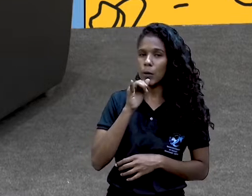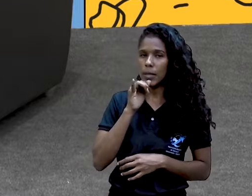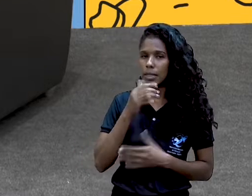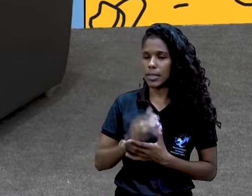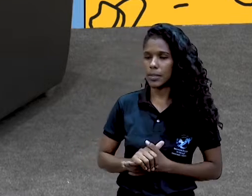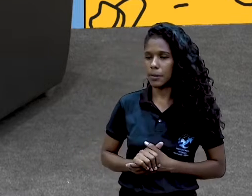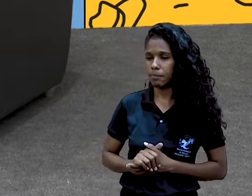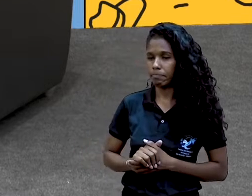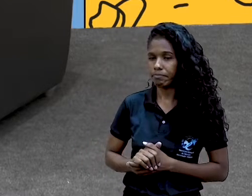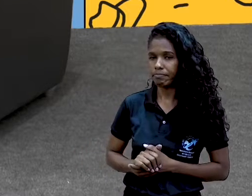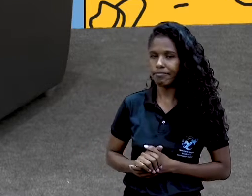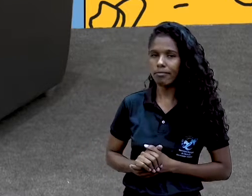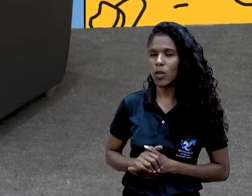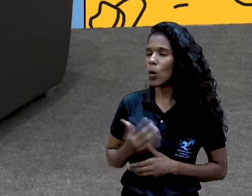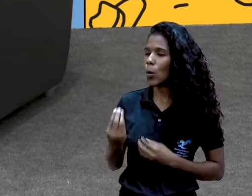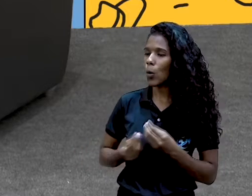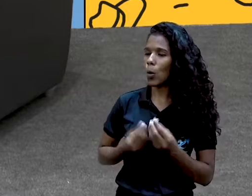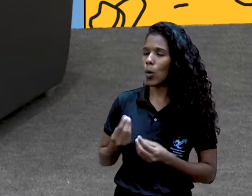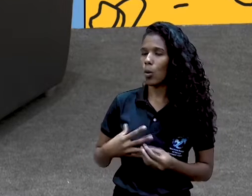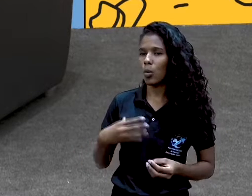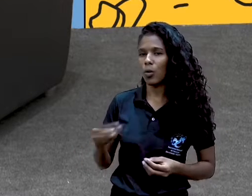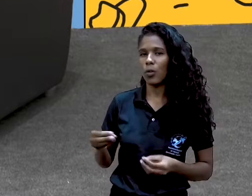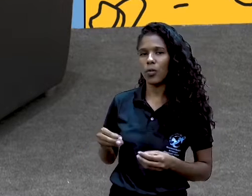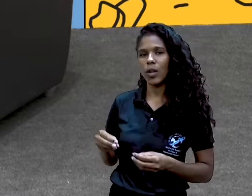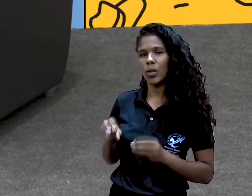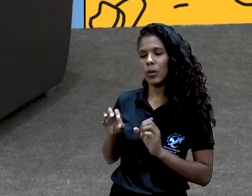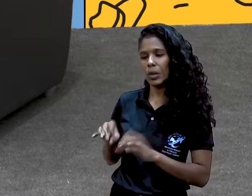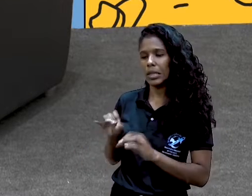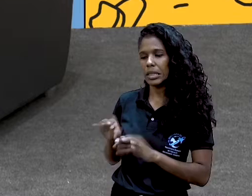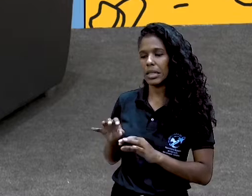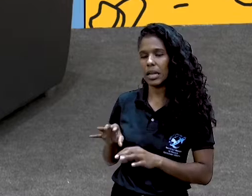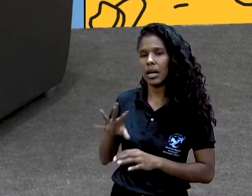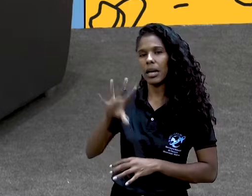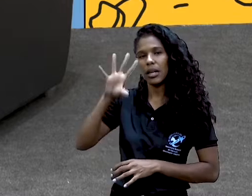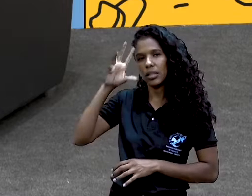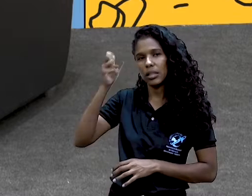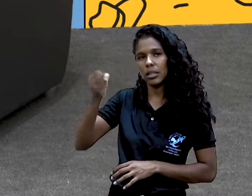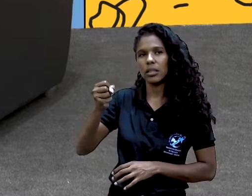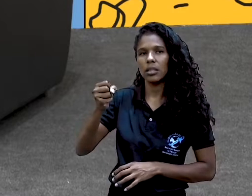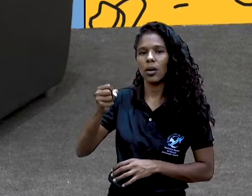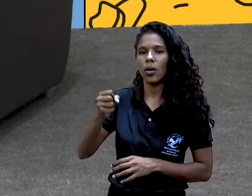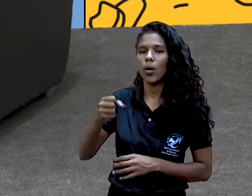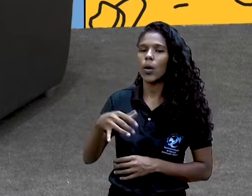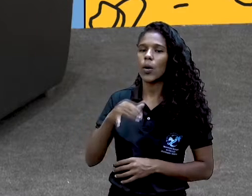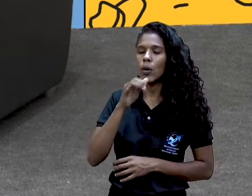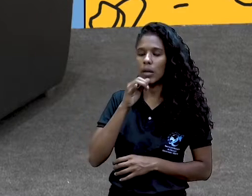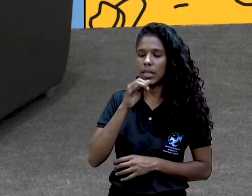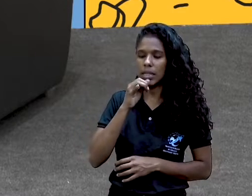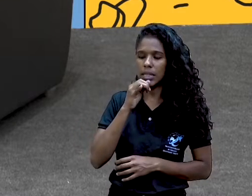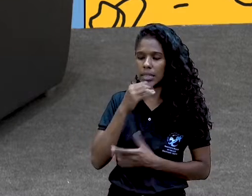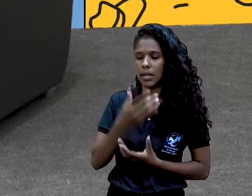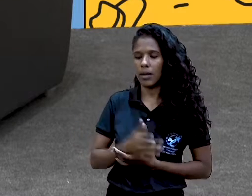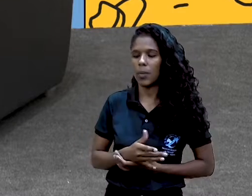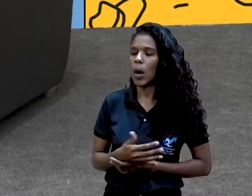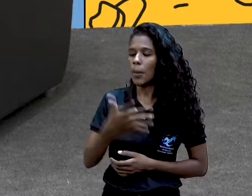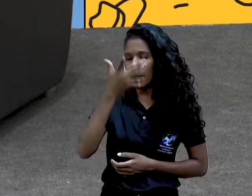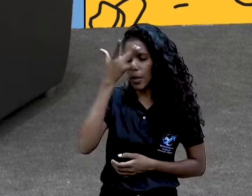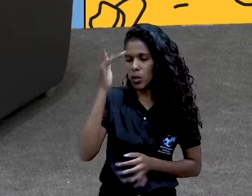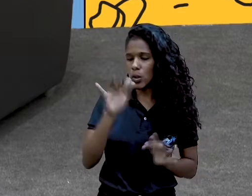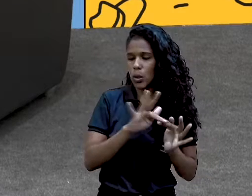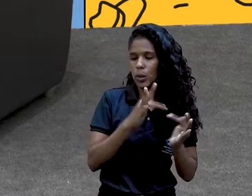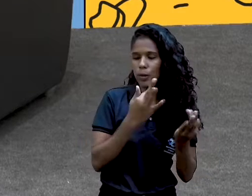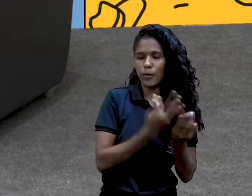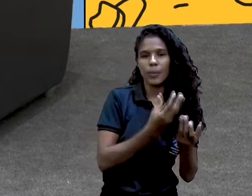pede para ele assim, olha, o que a gente pode propor de presente para alguém da nossa família? De repente, não tem que comprar um presente, mas eu posso fazer